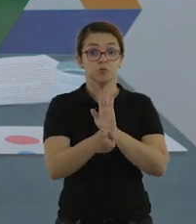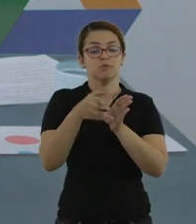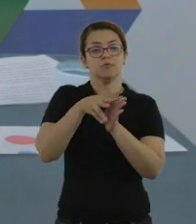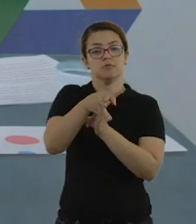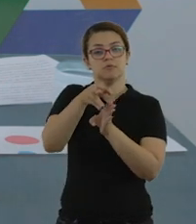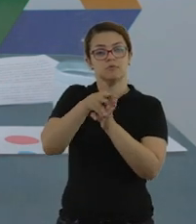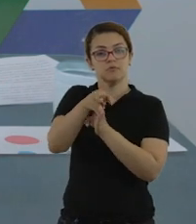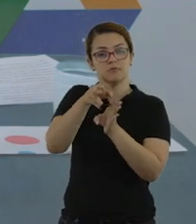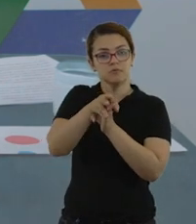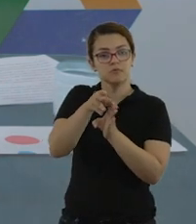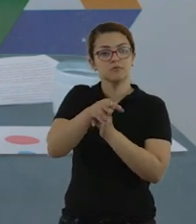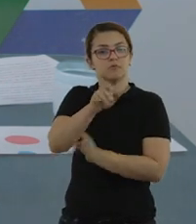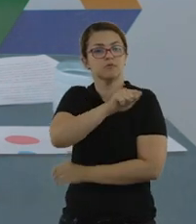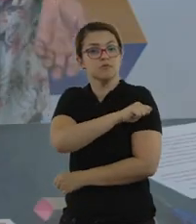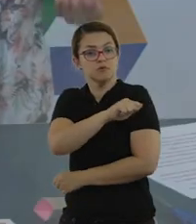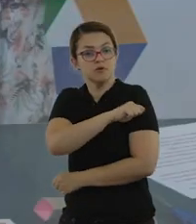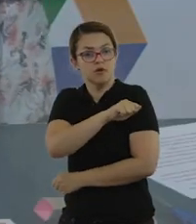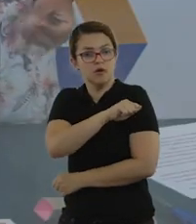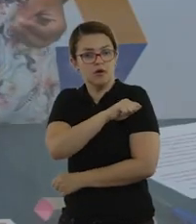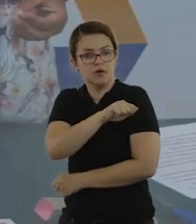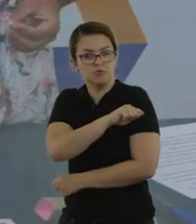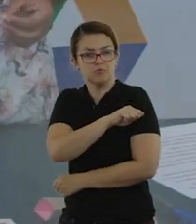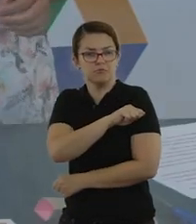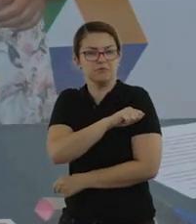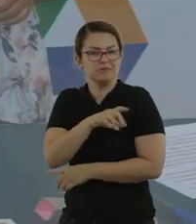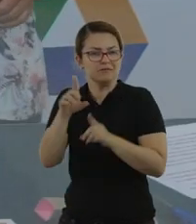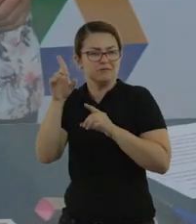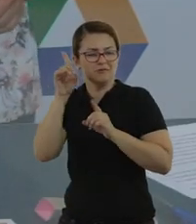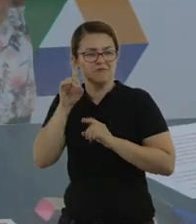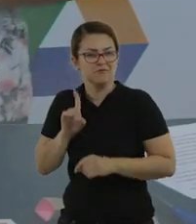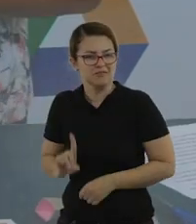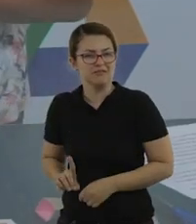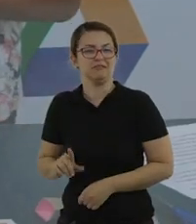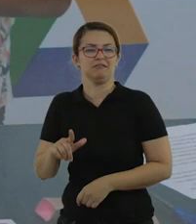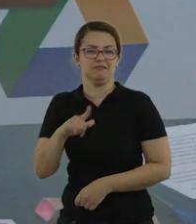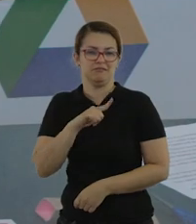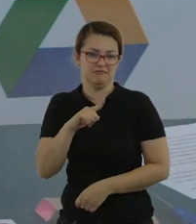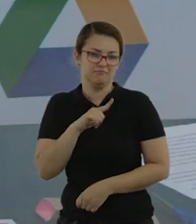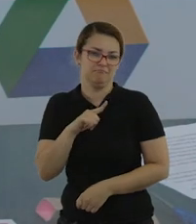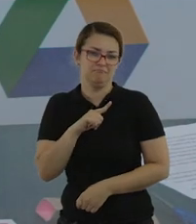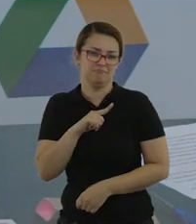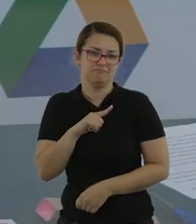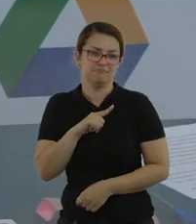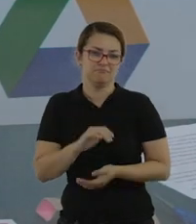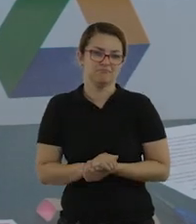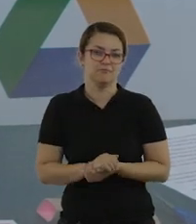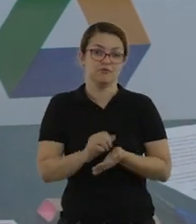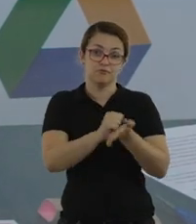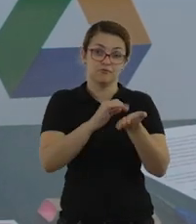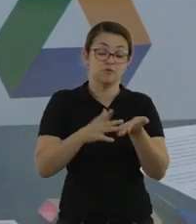orientações para que os alunos com deficiência possam realizar as atividades.